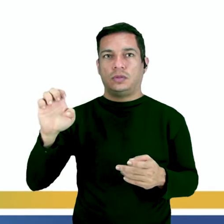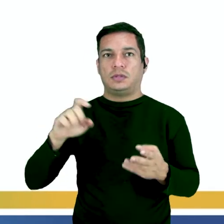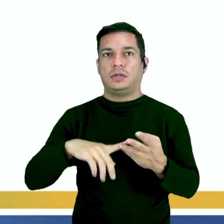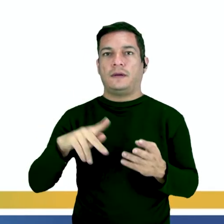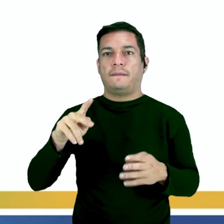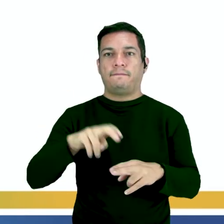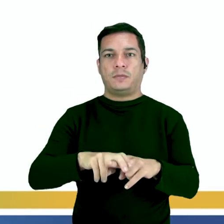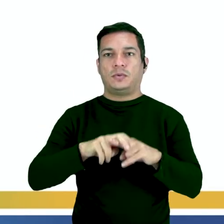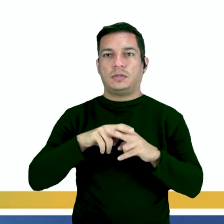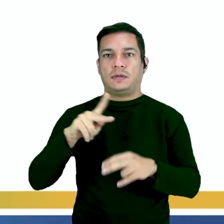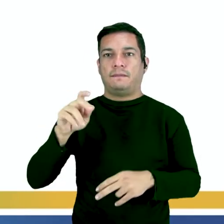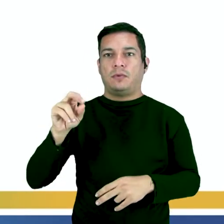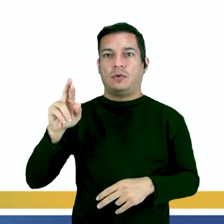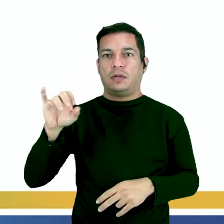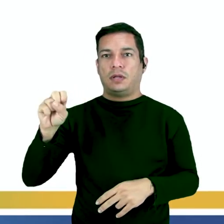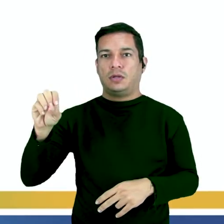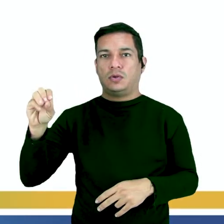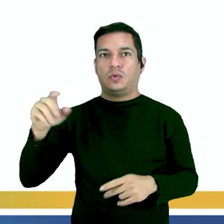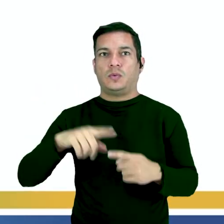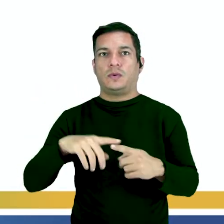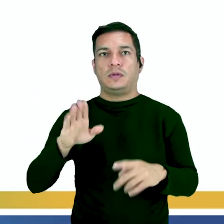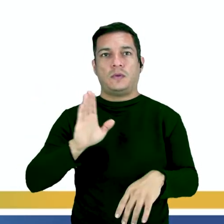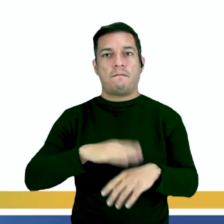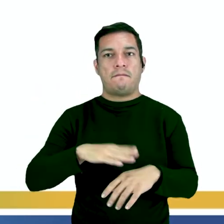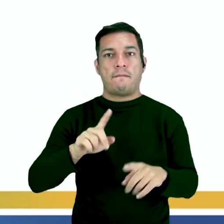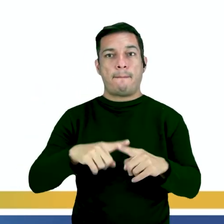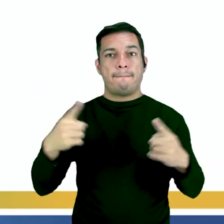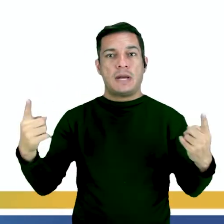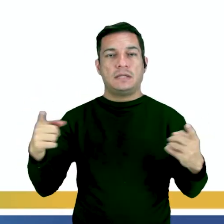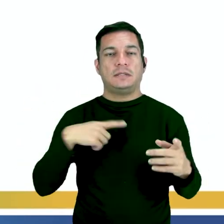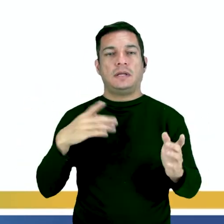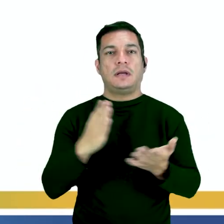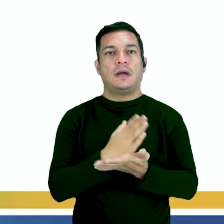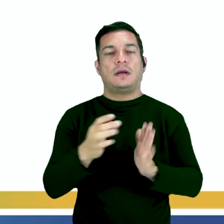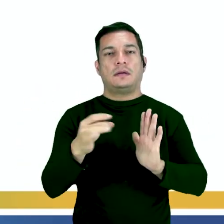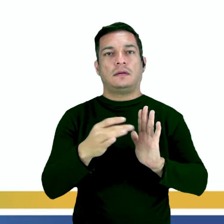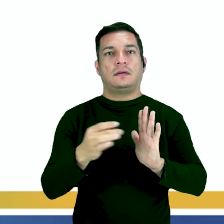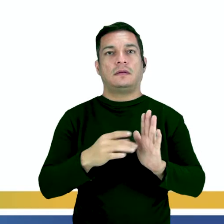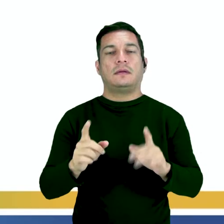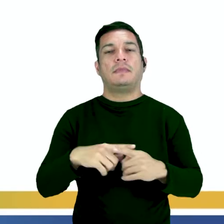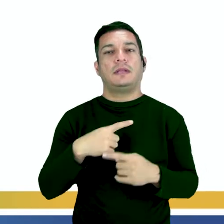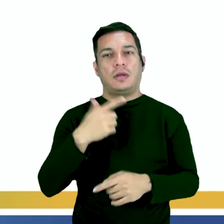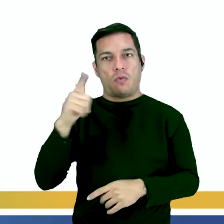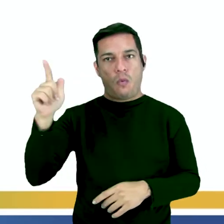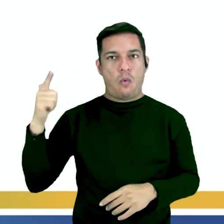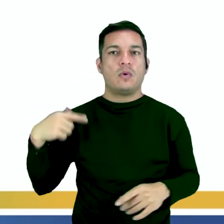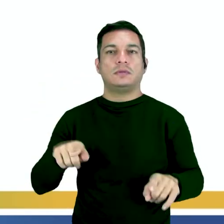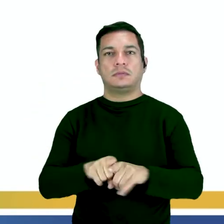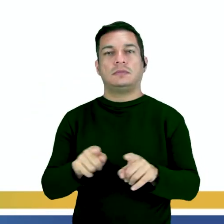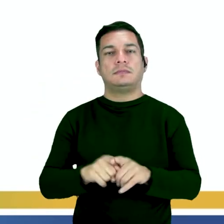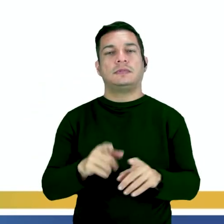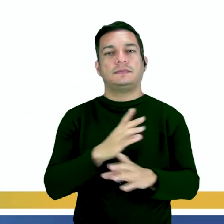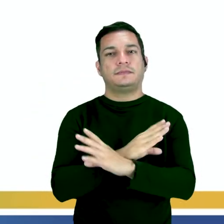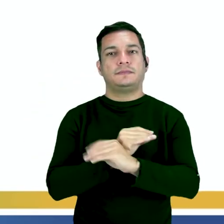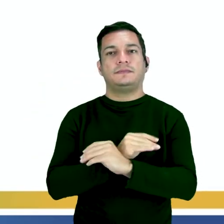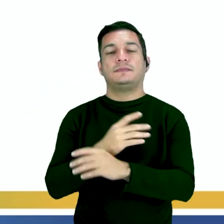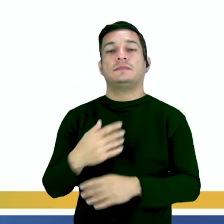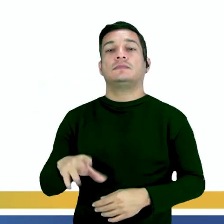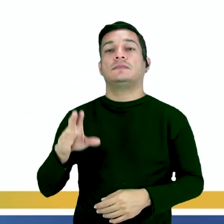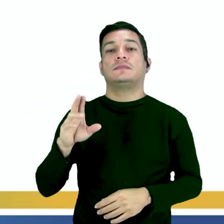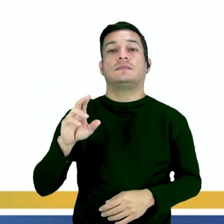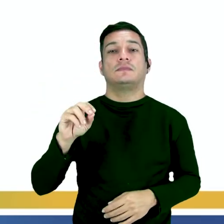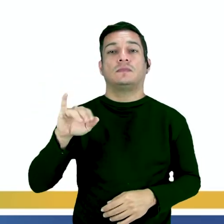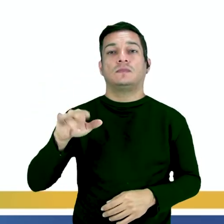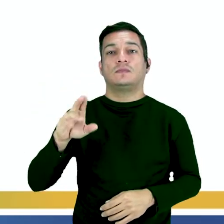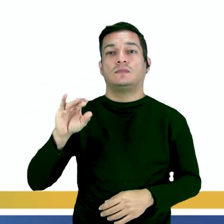o mais. Destacamos ali algumas, mas claro, tem outras conjunções ali. Essas